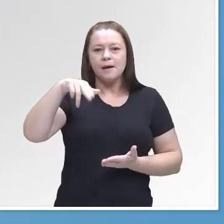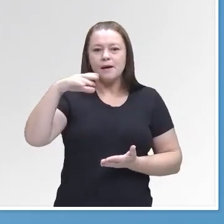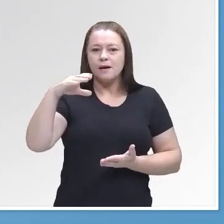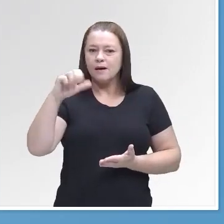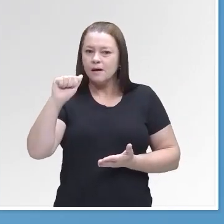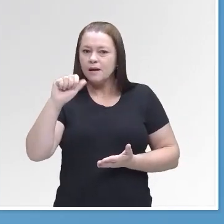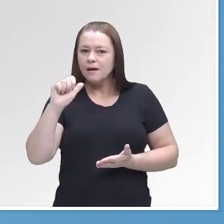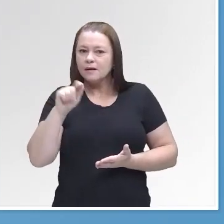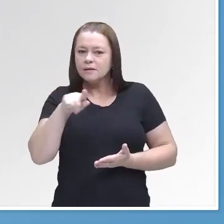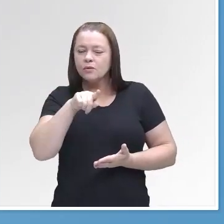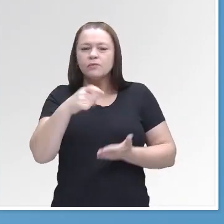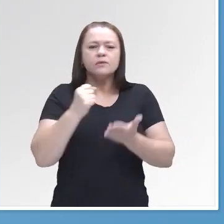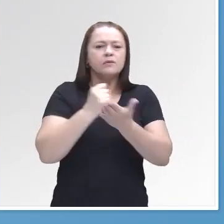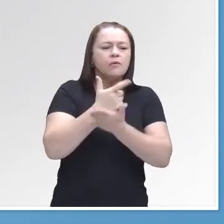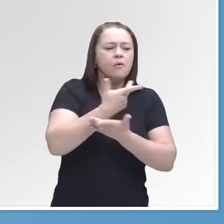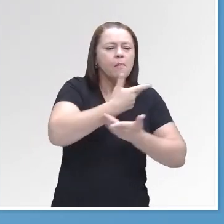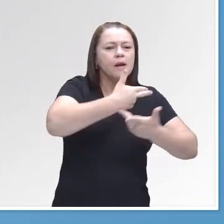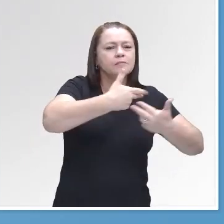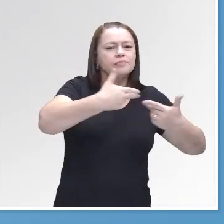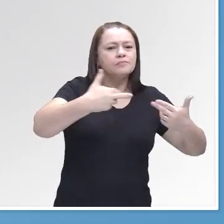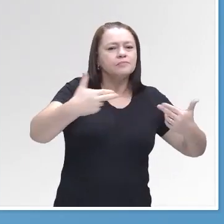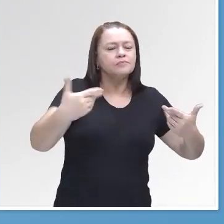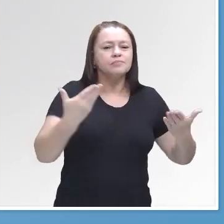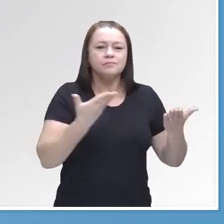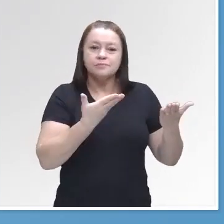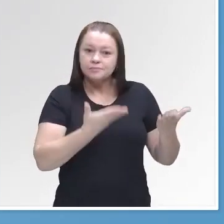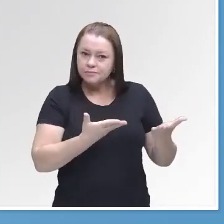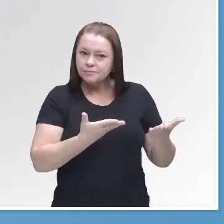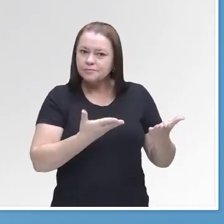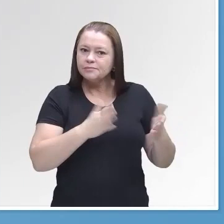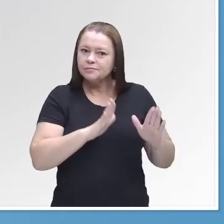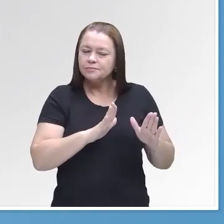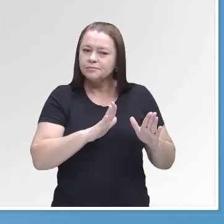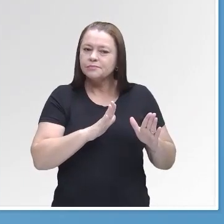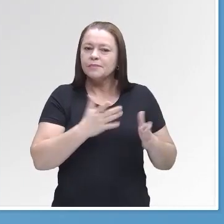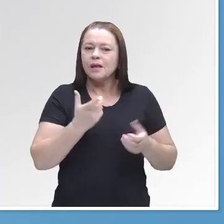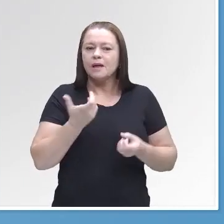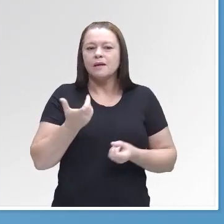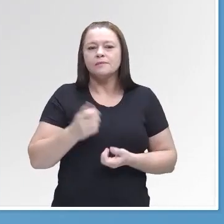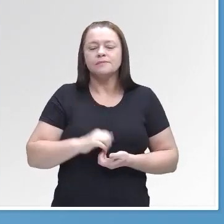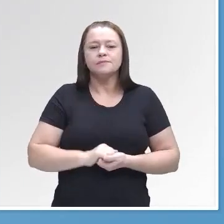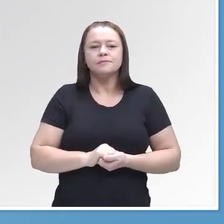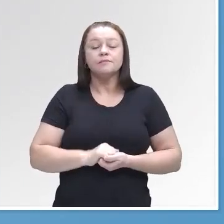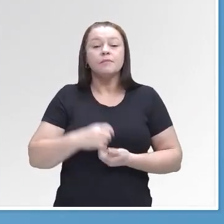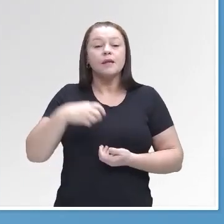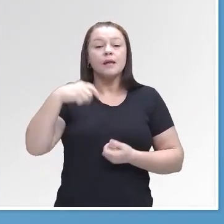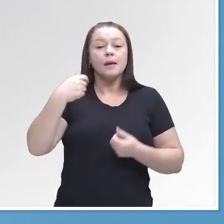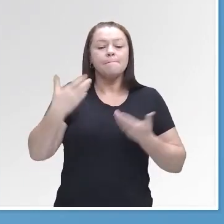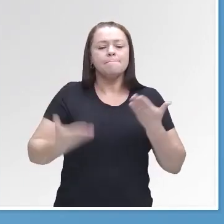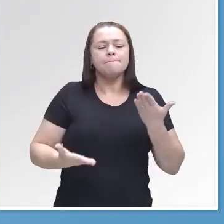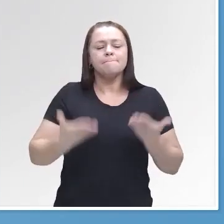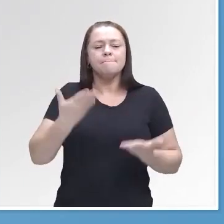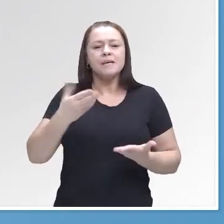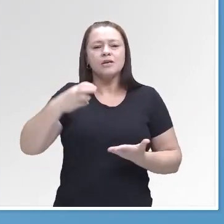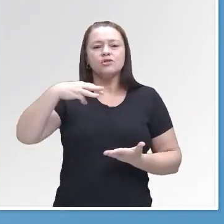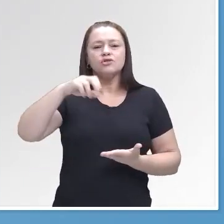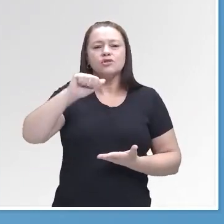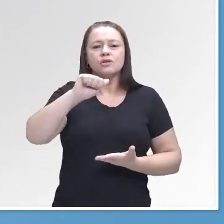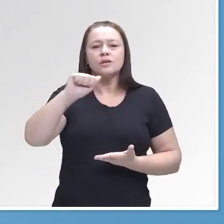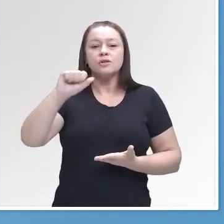esses objetos, esses produtos, esses itens sólidos. Medidas de